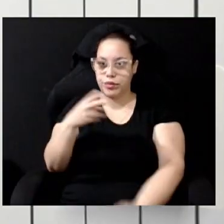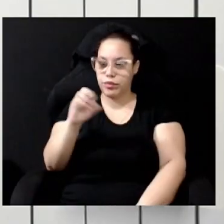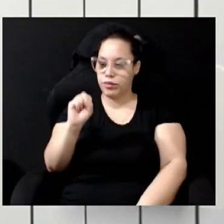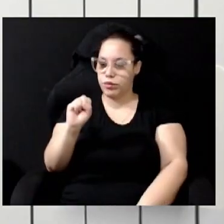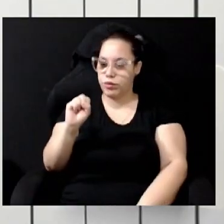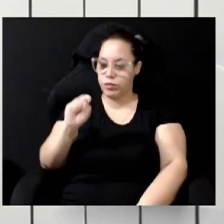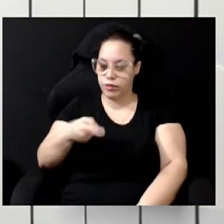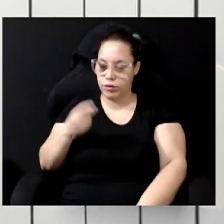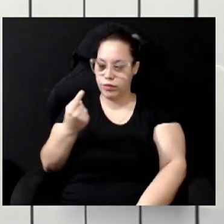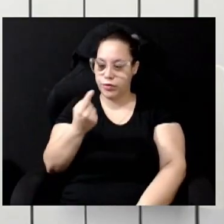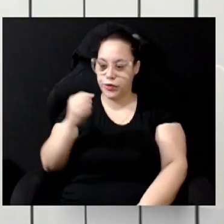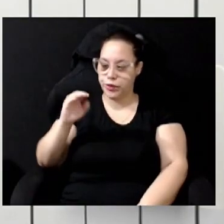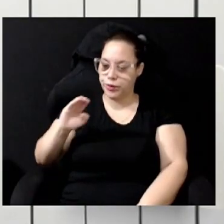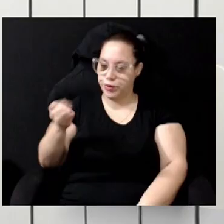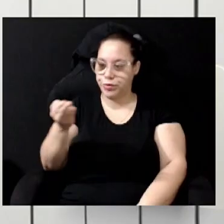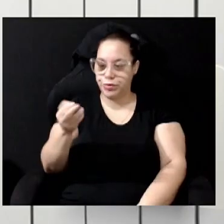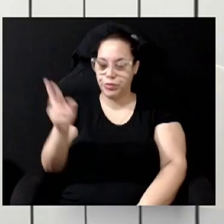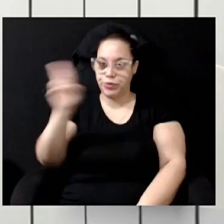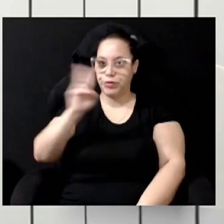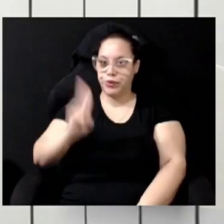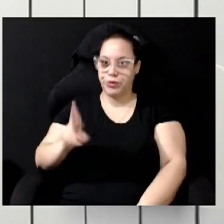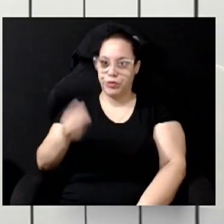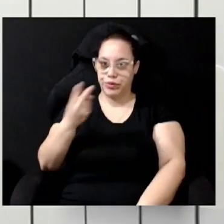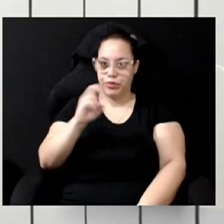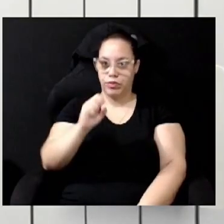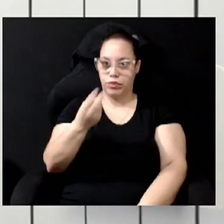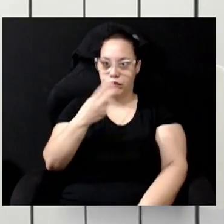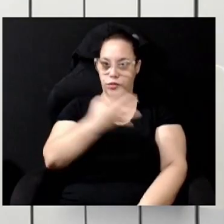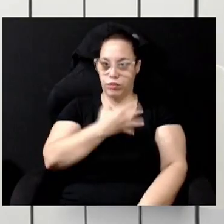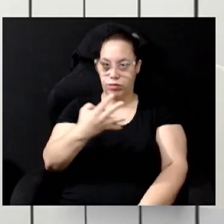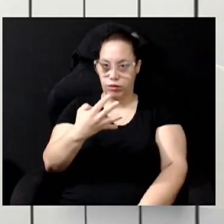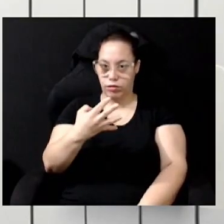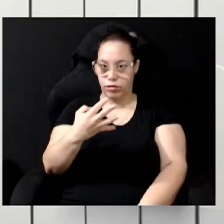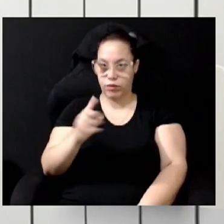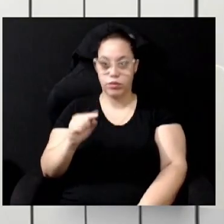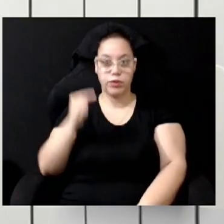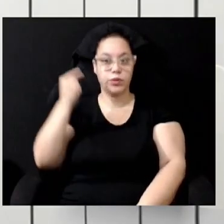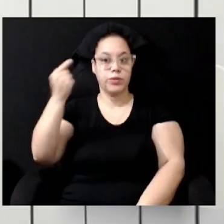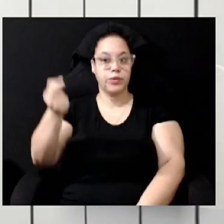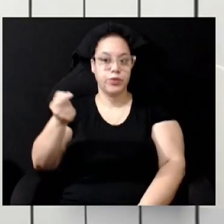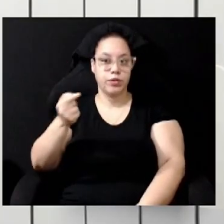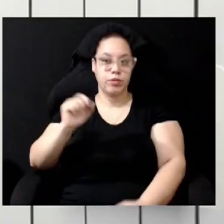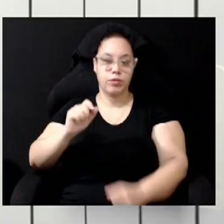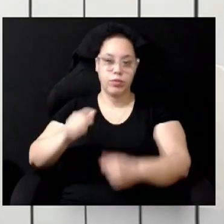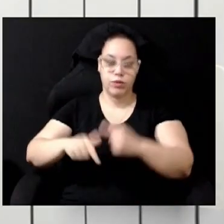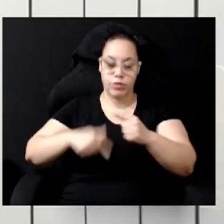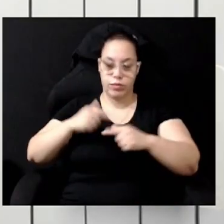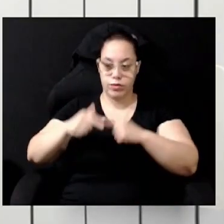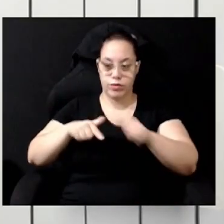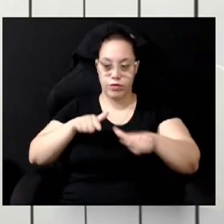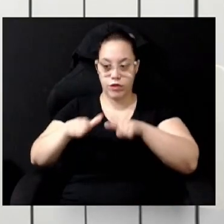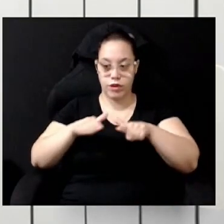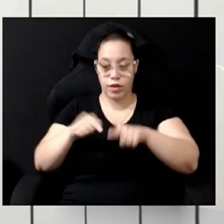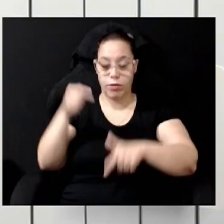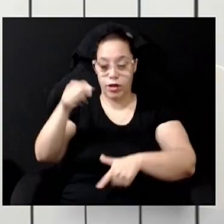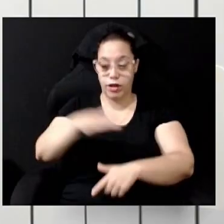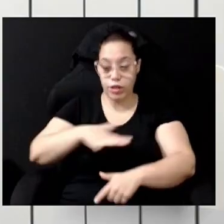28,1 bilhões de reais em 2024, além da geração de empregos aqui na região.